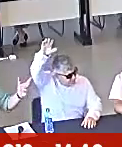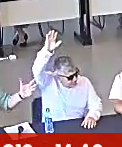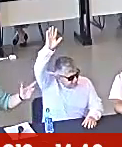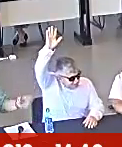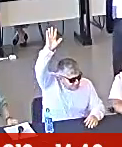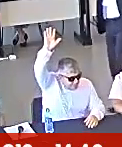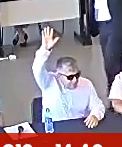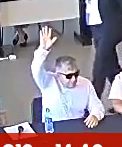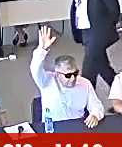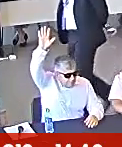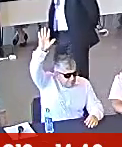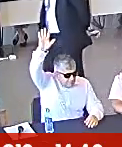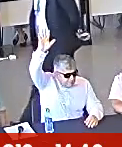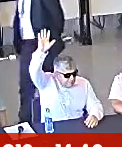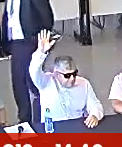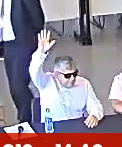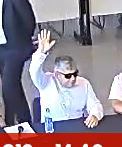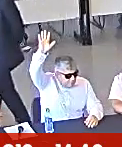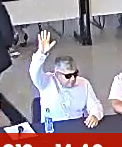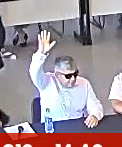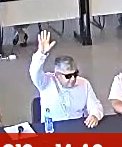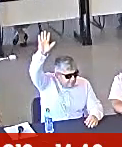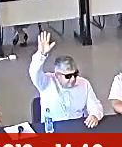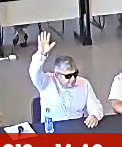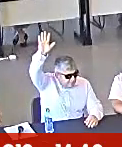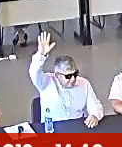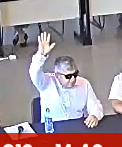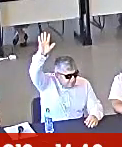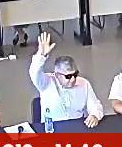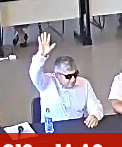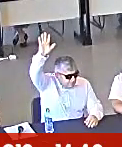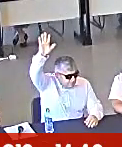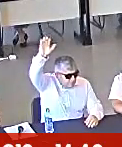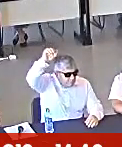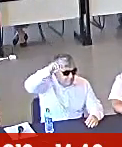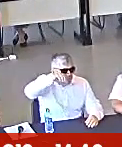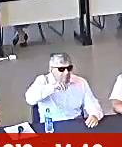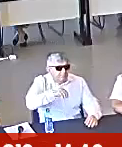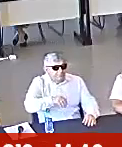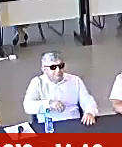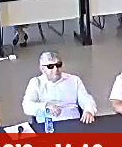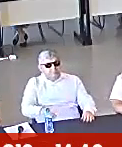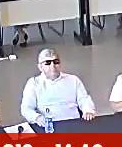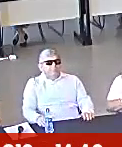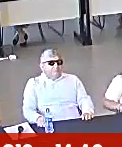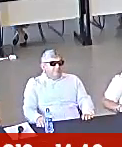Roberto Carlos à direita carente